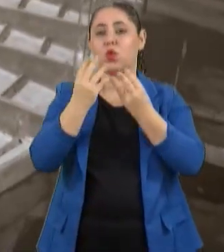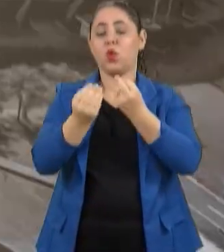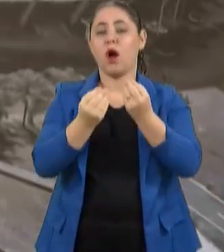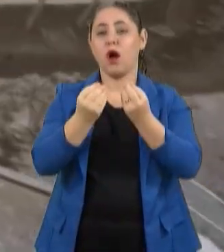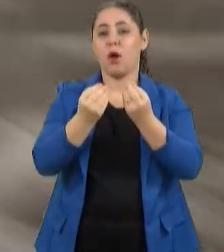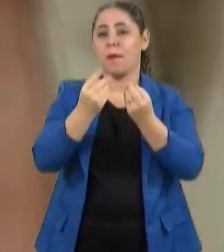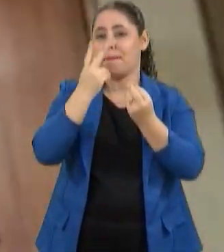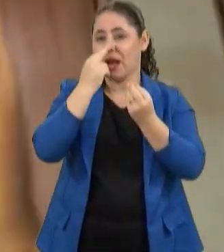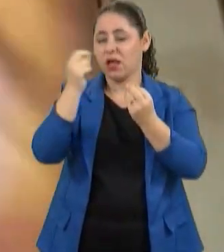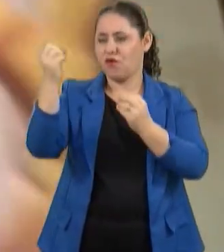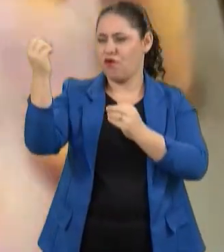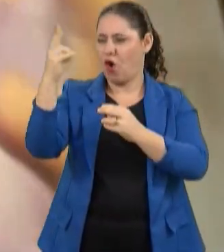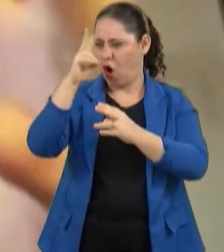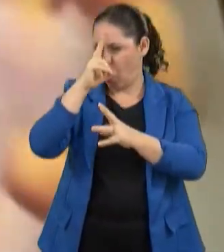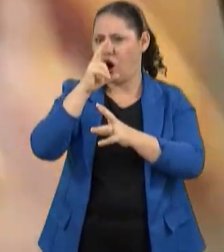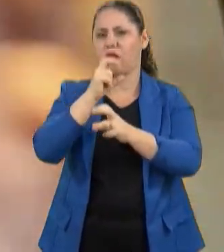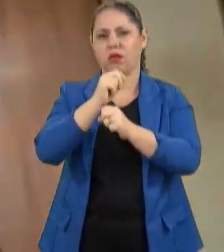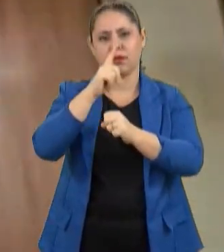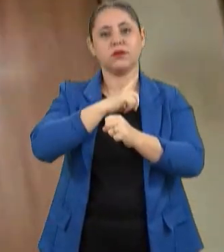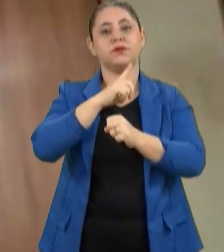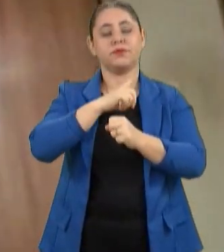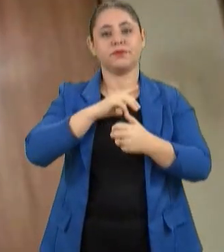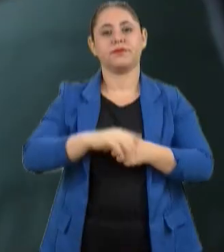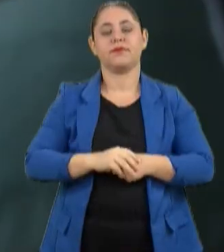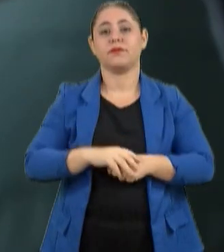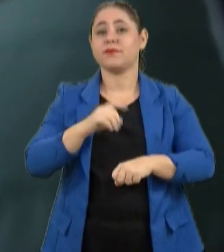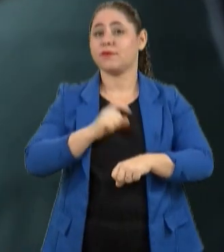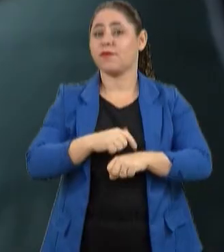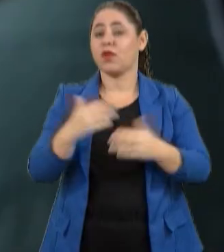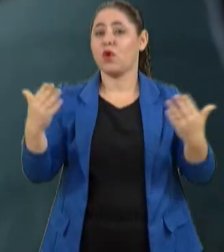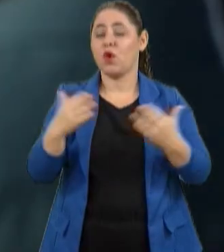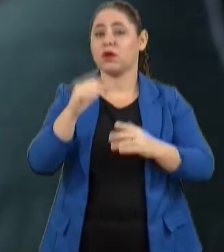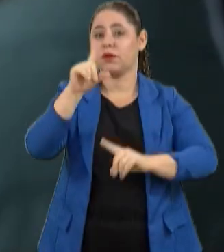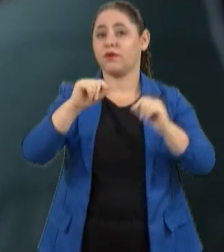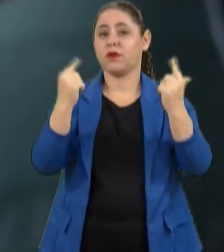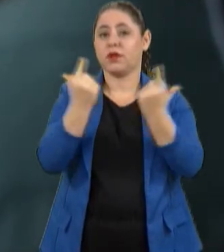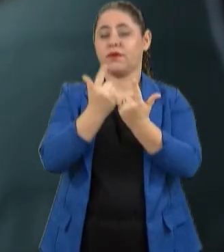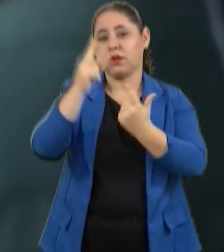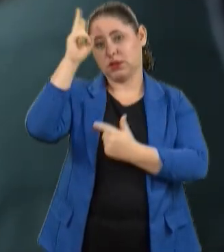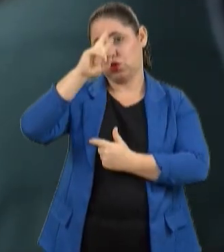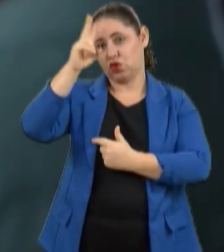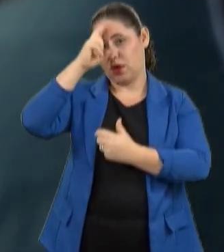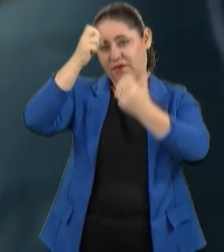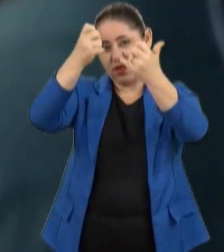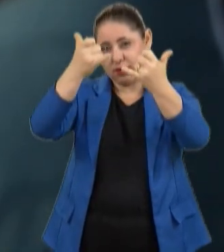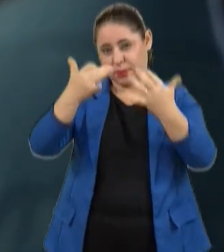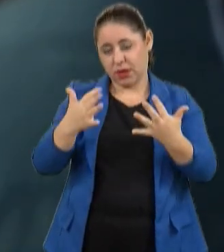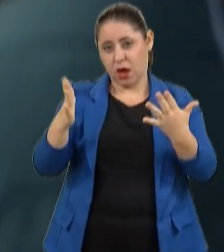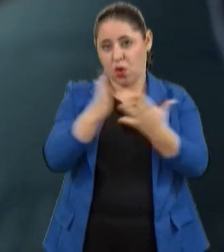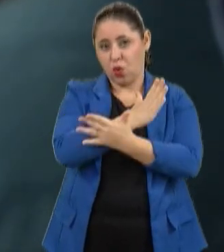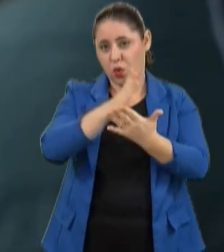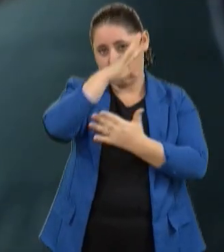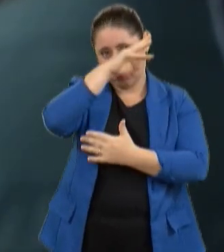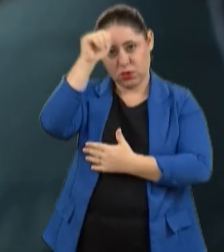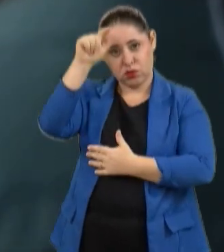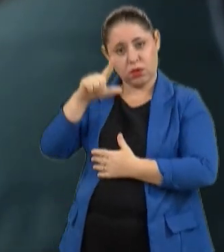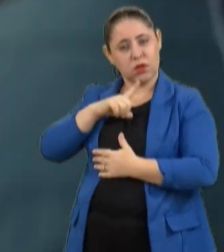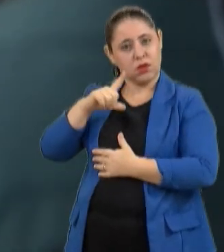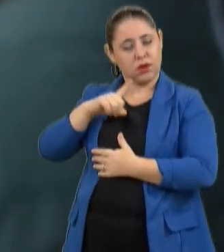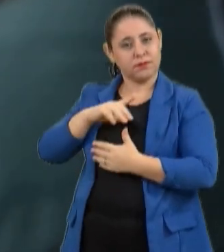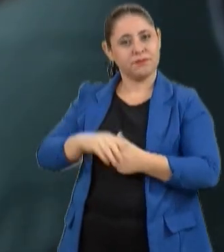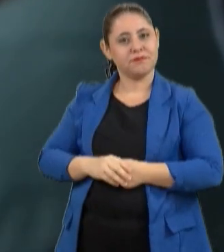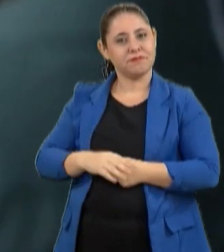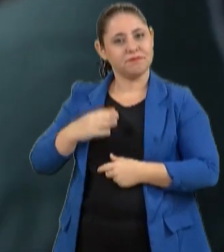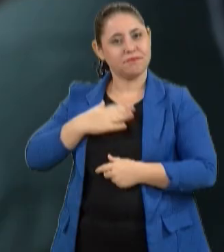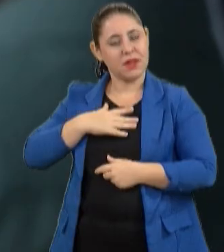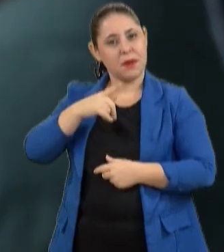fosse um holofote muito forte, realmente. A partir de agora, a TV Assembleia vai contar algumas histórias de Mato Grosso do